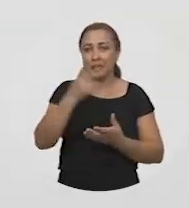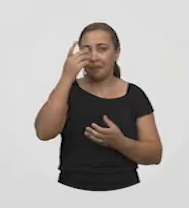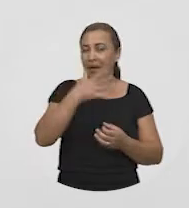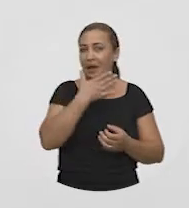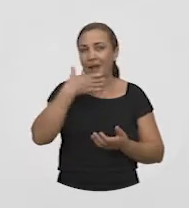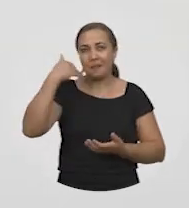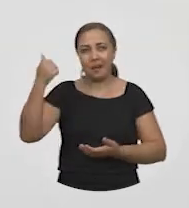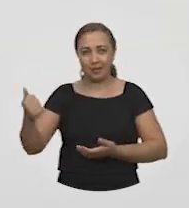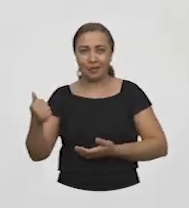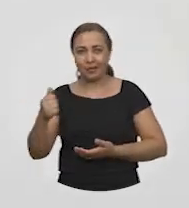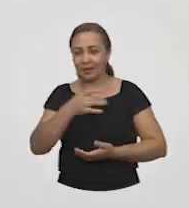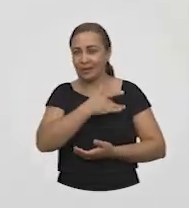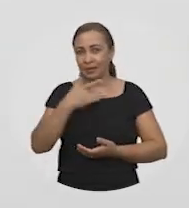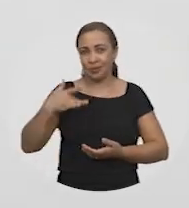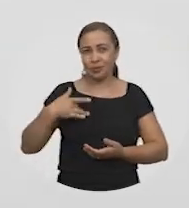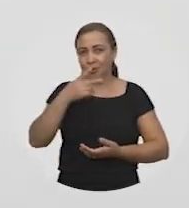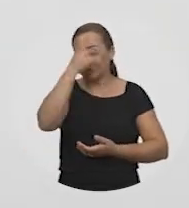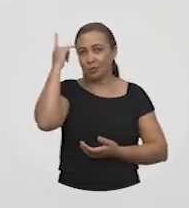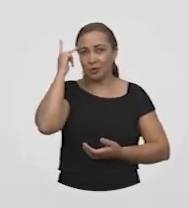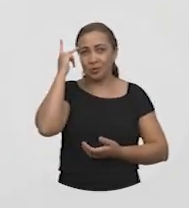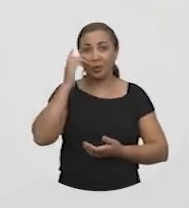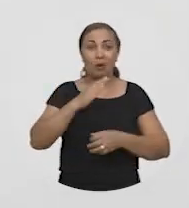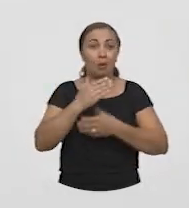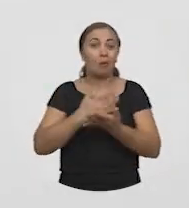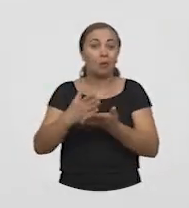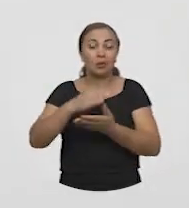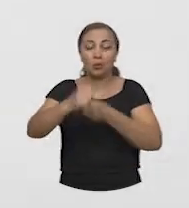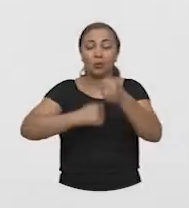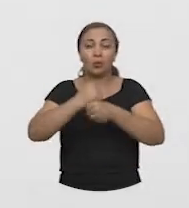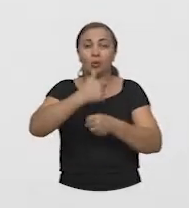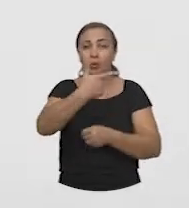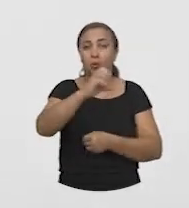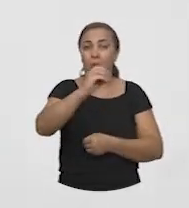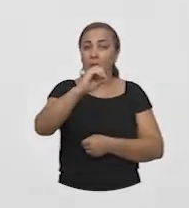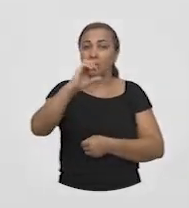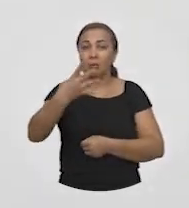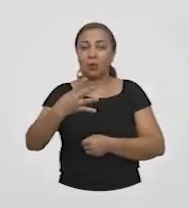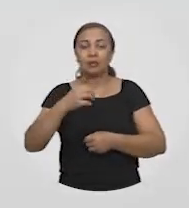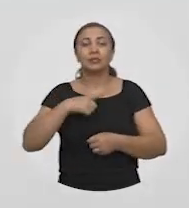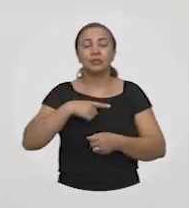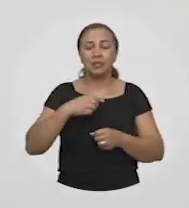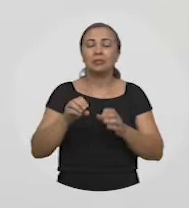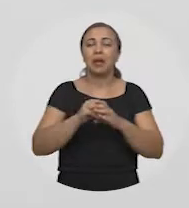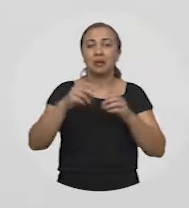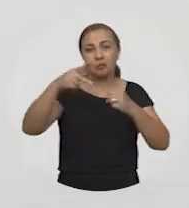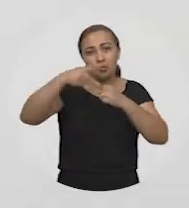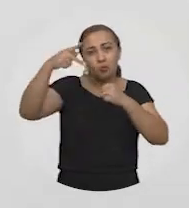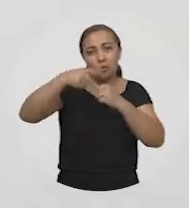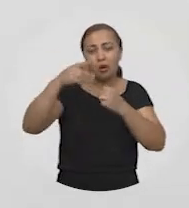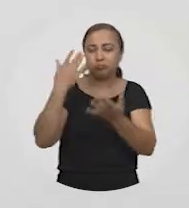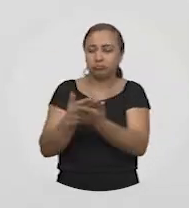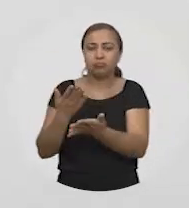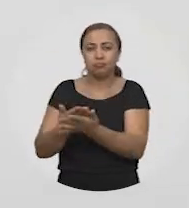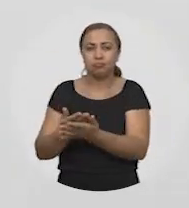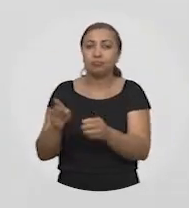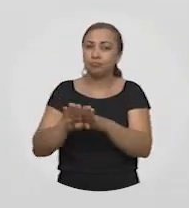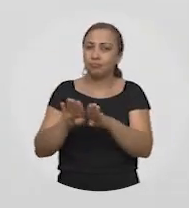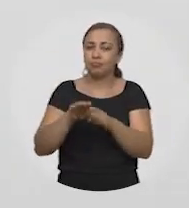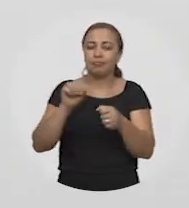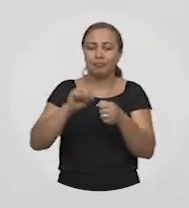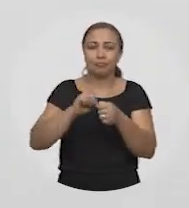a pesquisa está em andamento desde 2004 e gerou uma patente além de vários estudos de pós-graduação